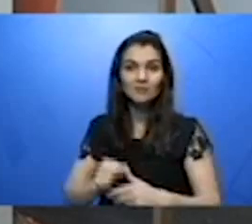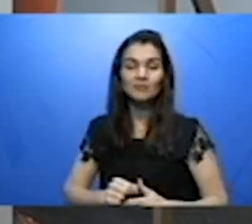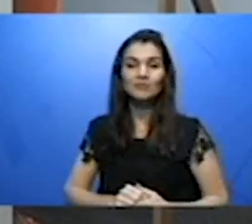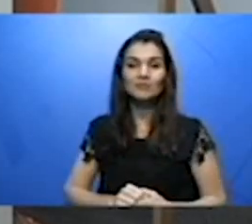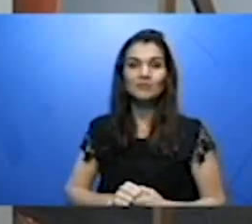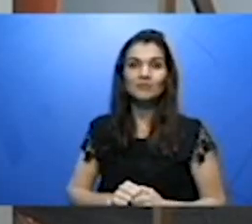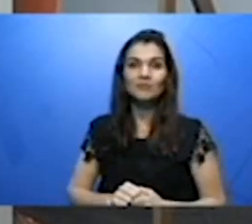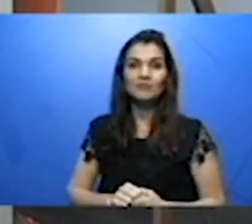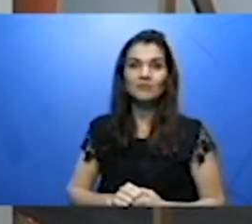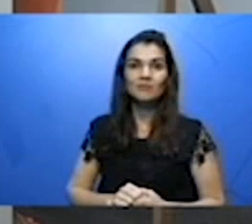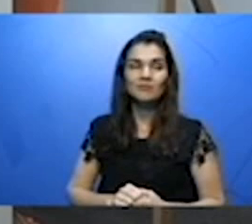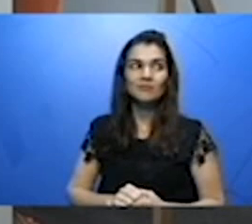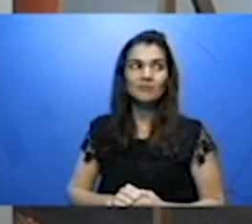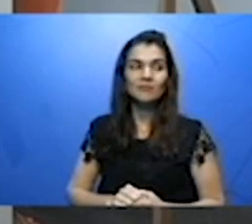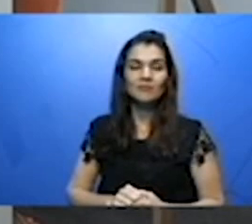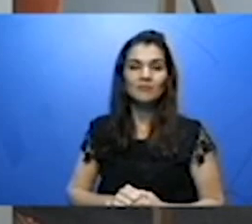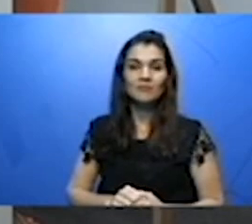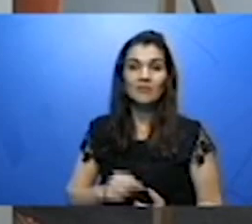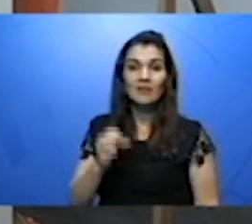lá